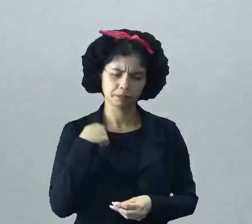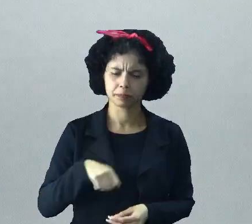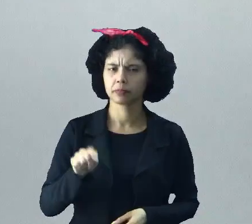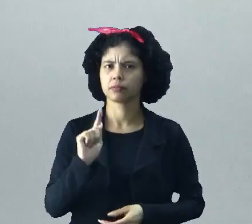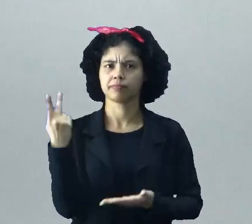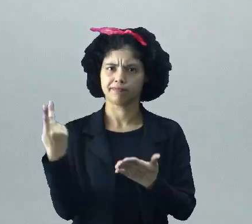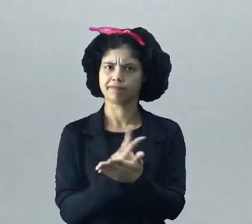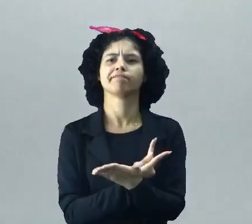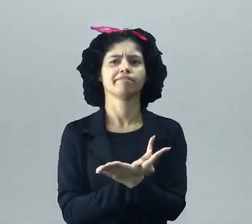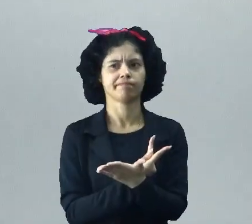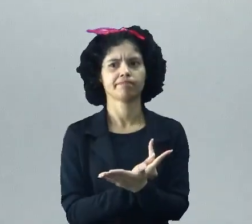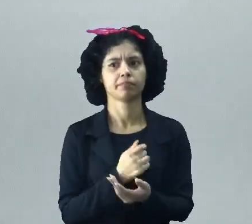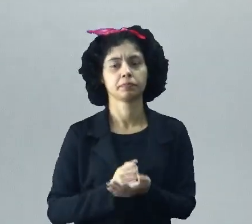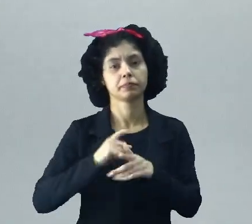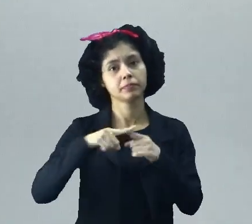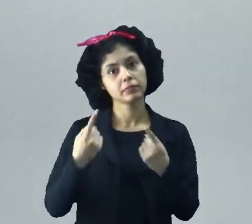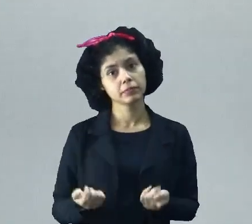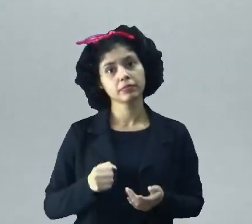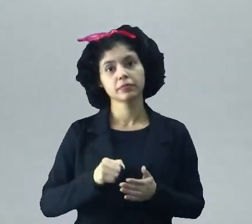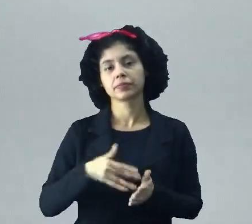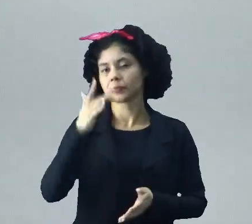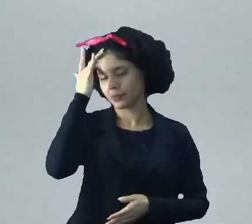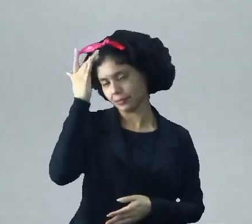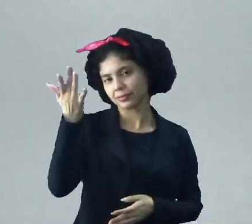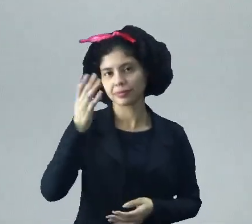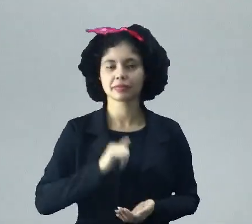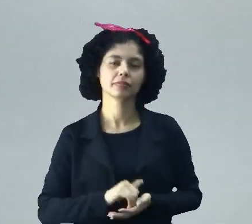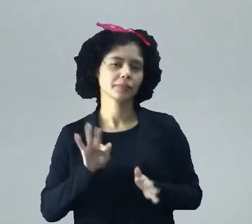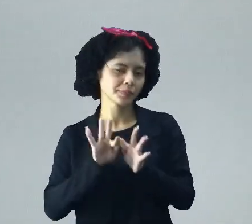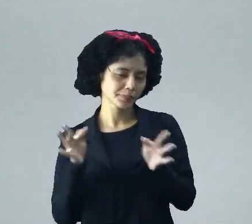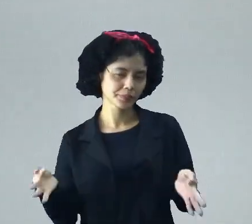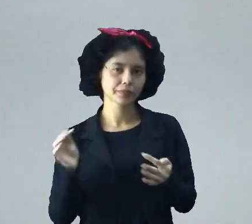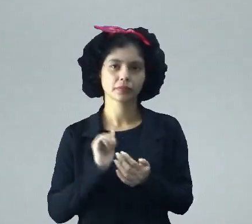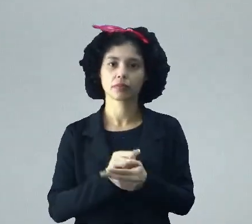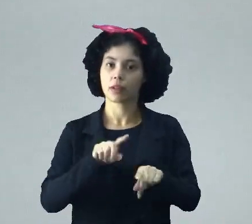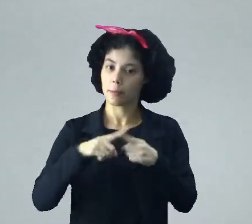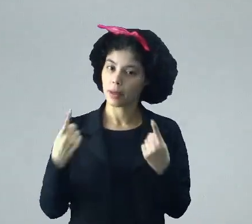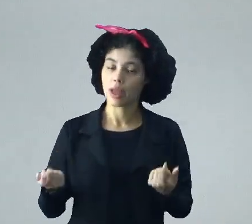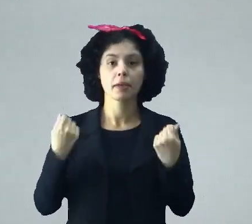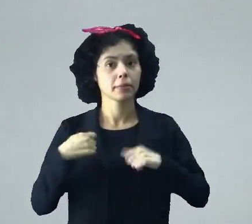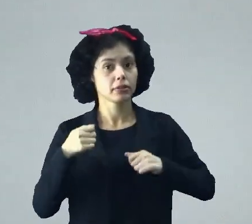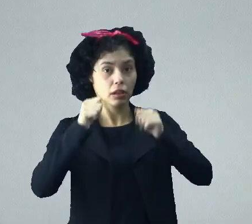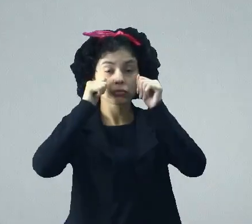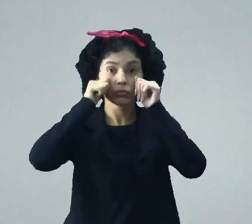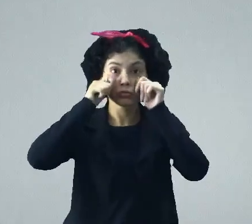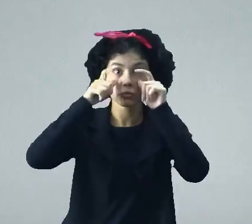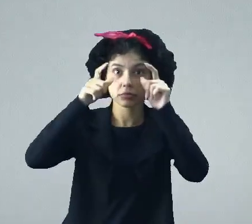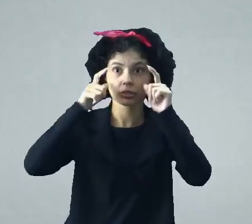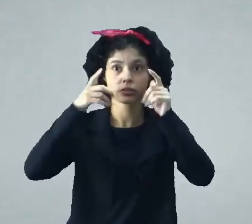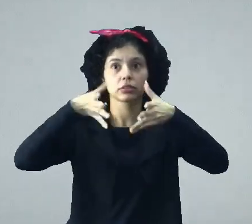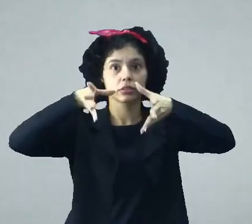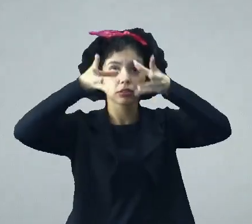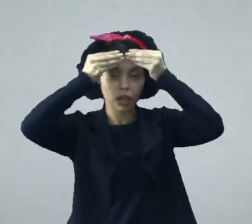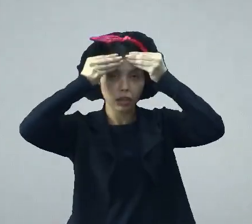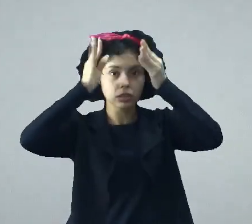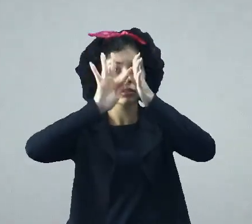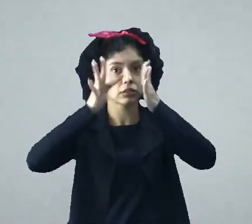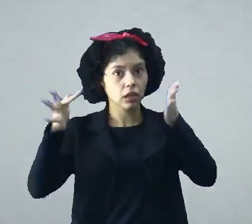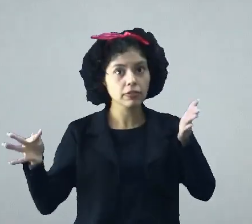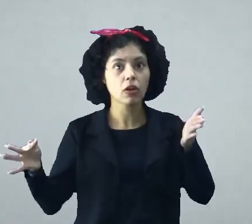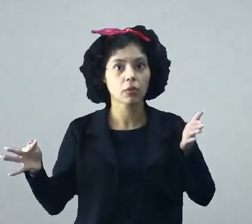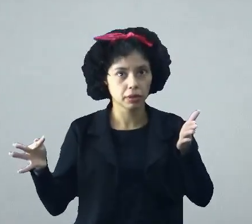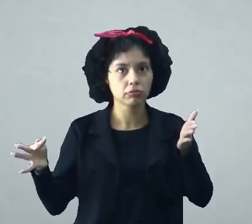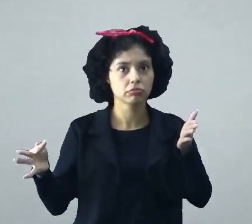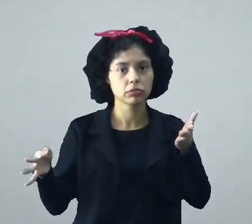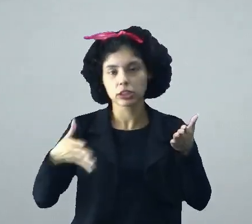gente errar, tá? Muito fácil e muito simples. Porém, nós só temos que guardar as fórmulas, tá?